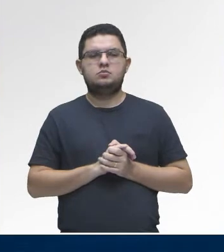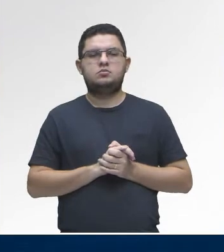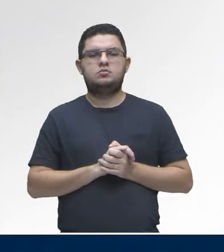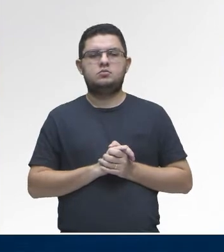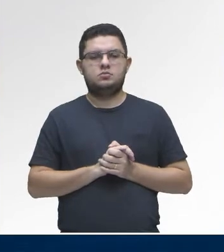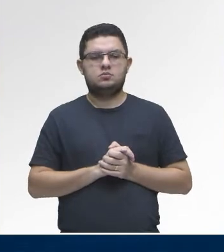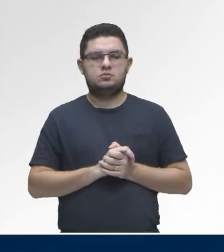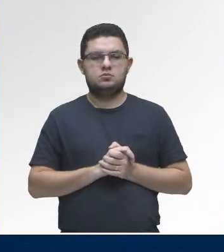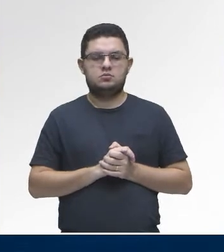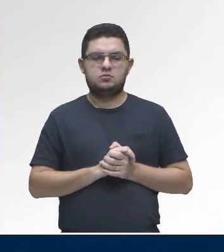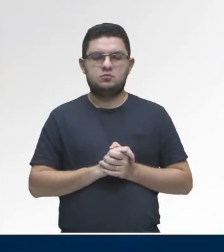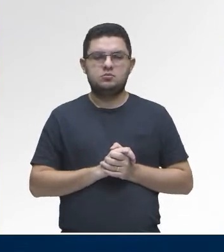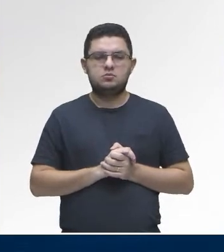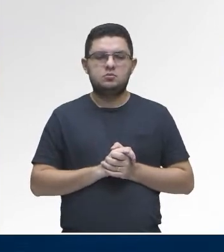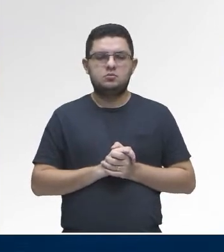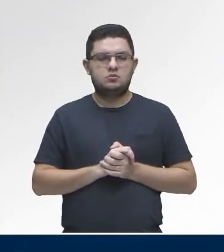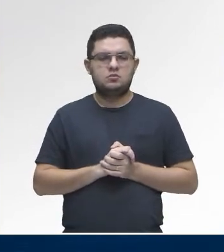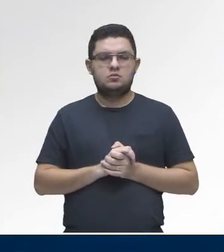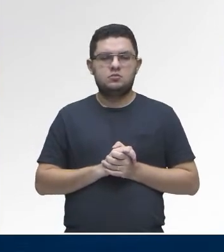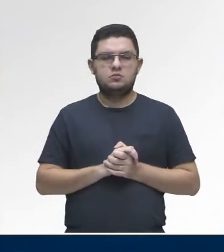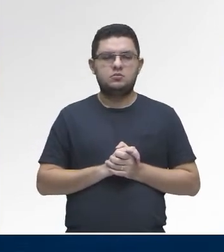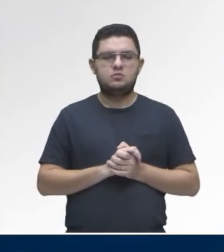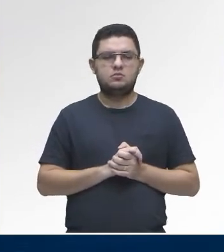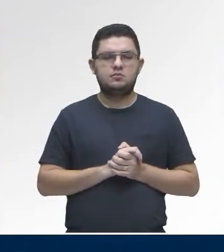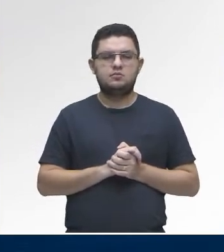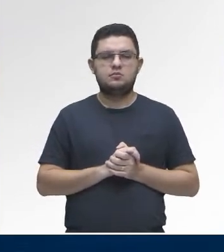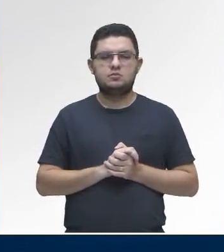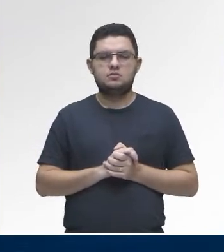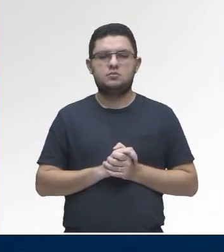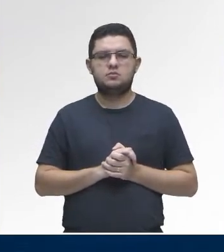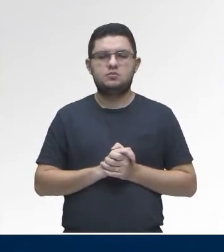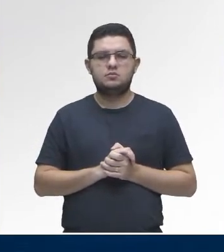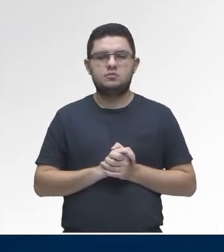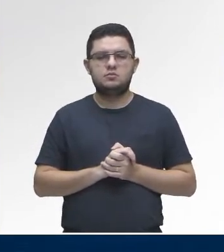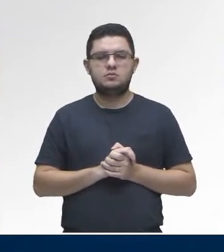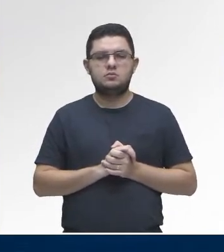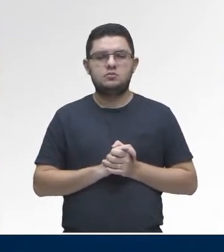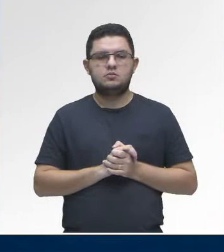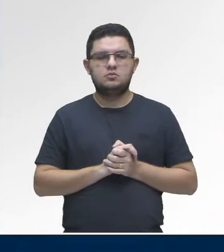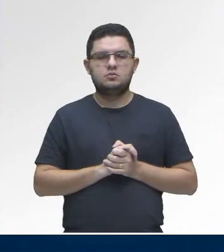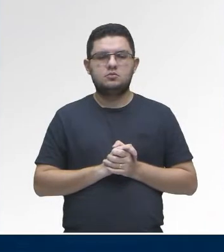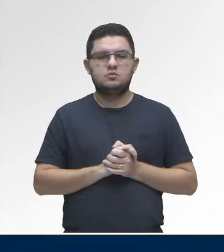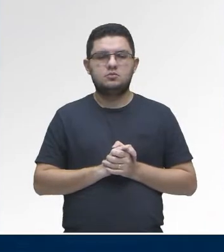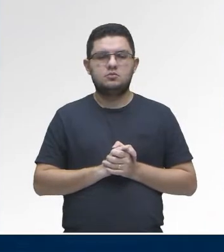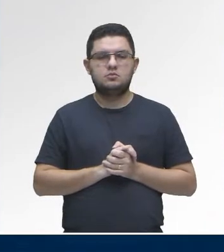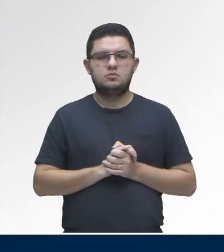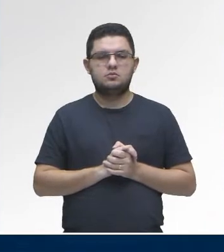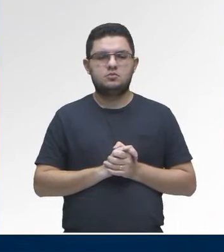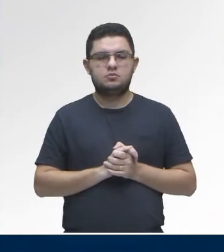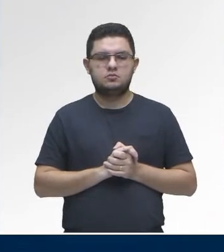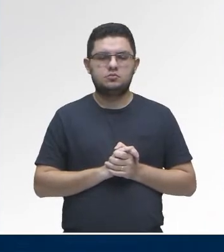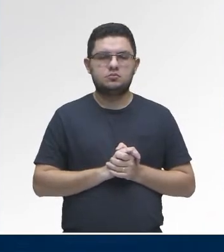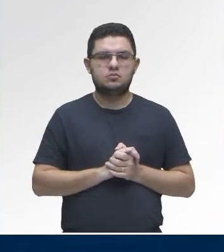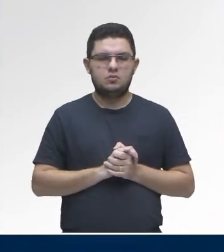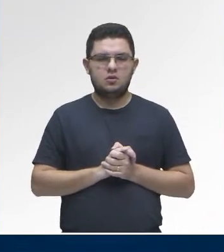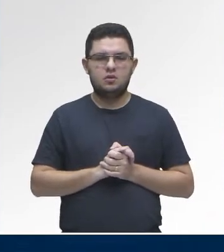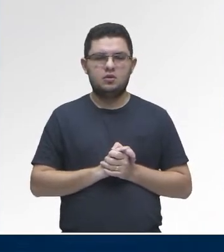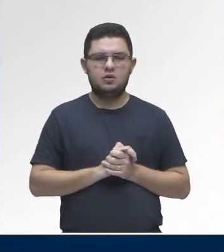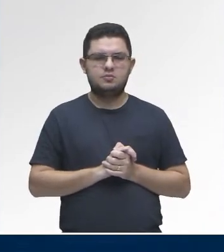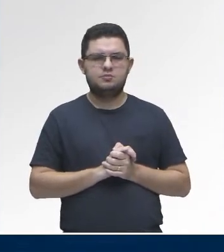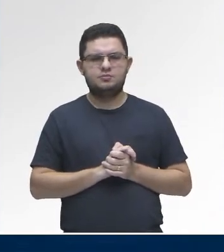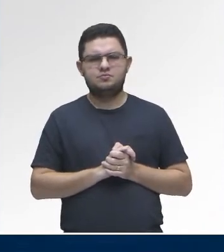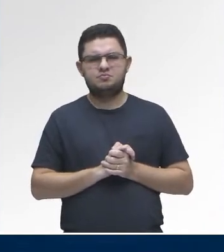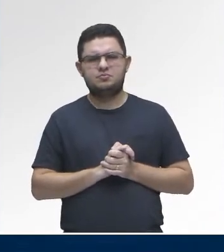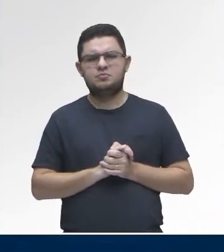resolve uma equação determinando aí qual é o valor desse x. Mas nem toda